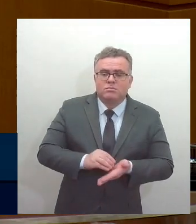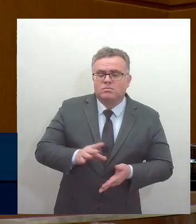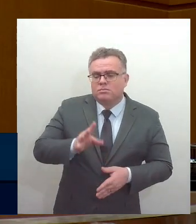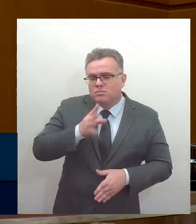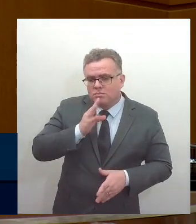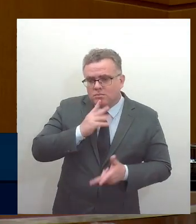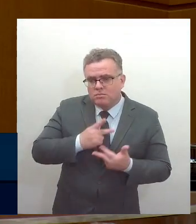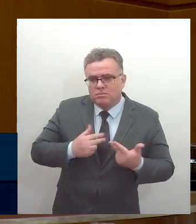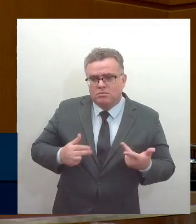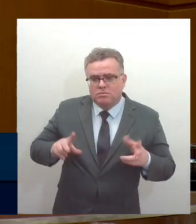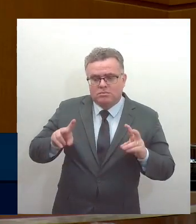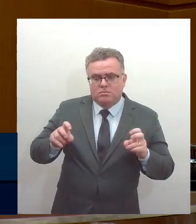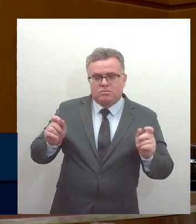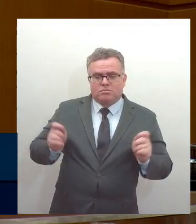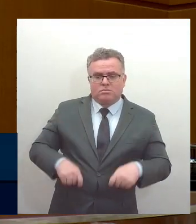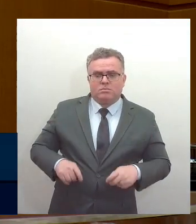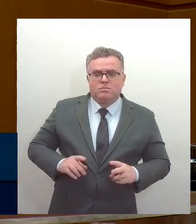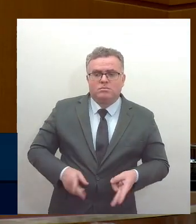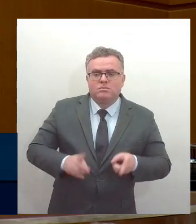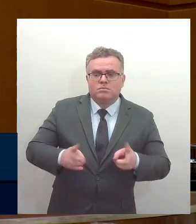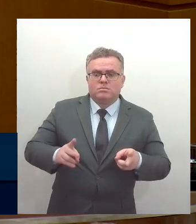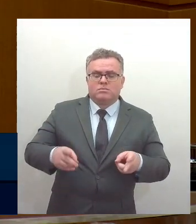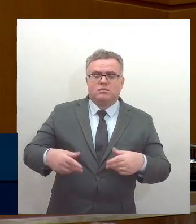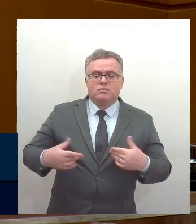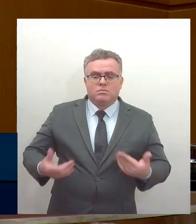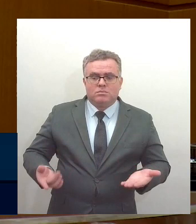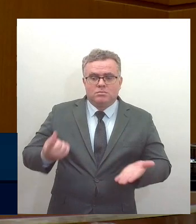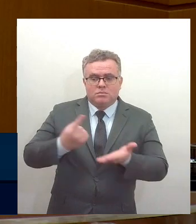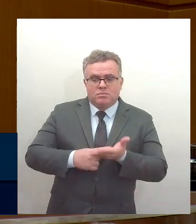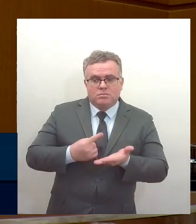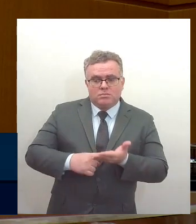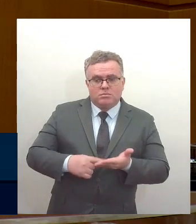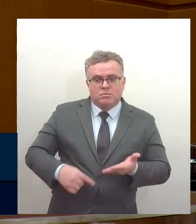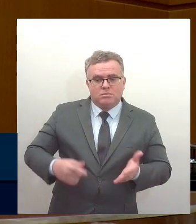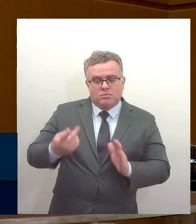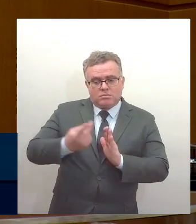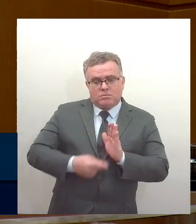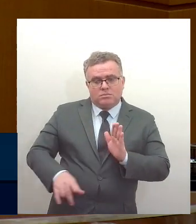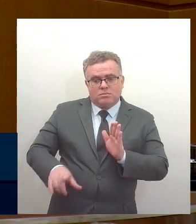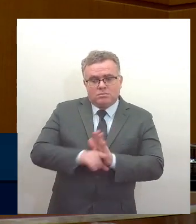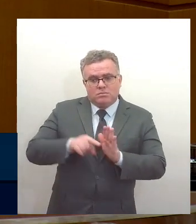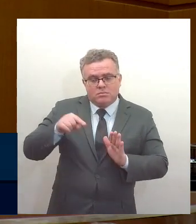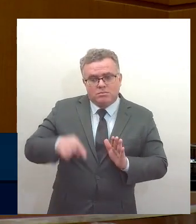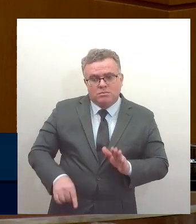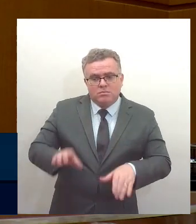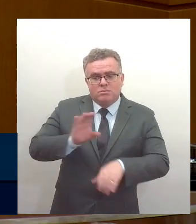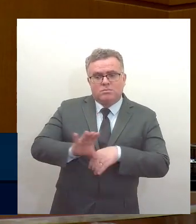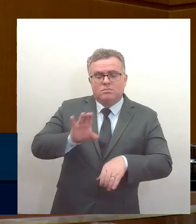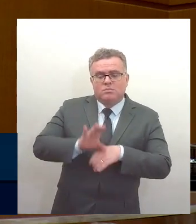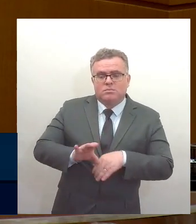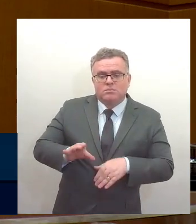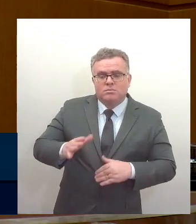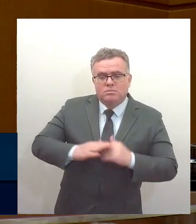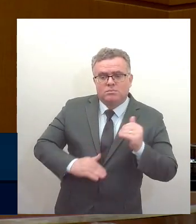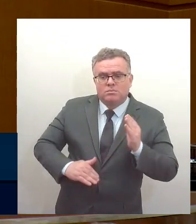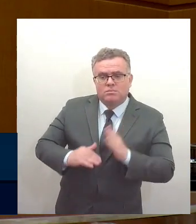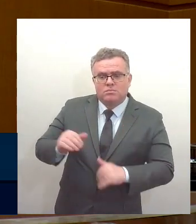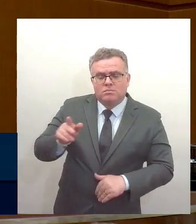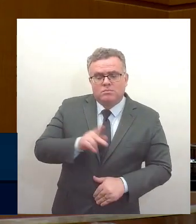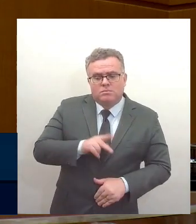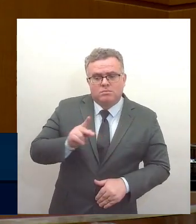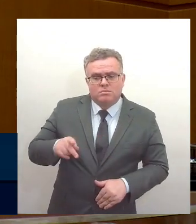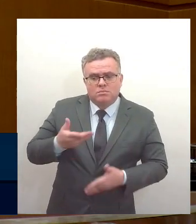deputado George, do nosso projeto aqui, onde visa capacitar profissionais da educação para poder estar lidando com